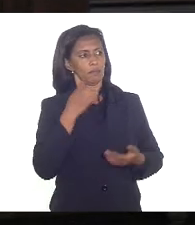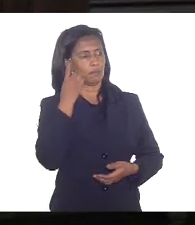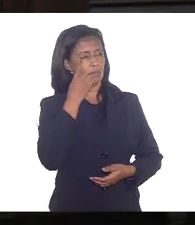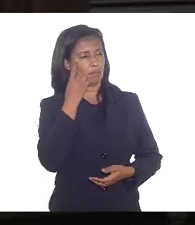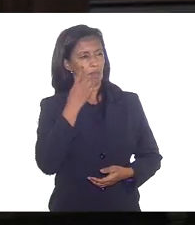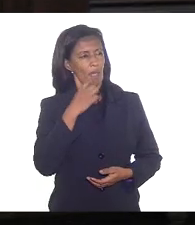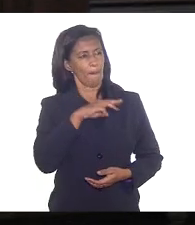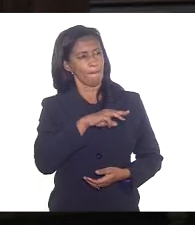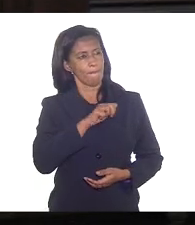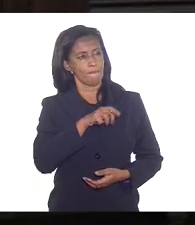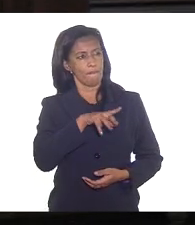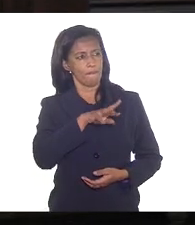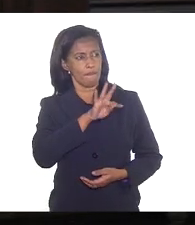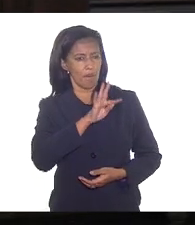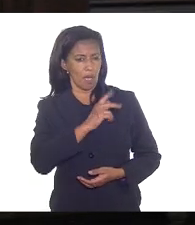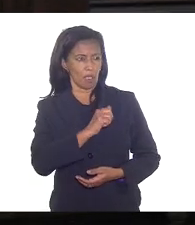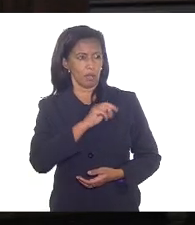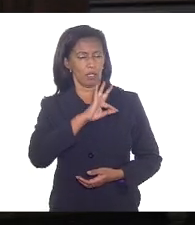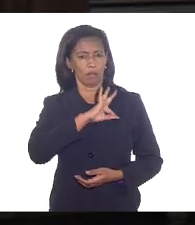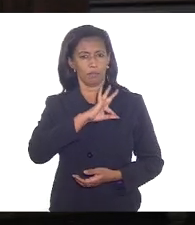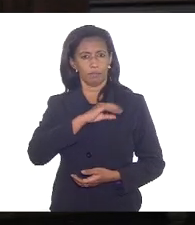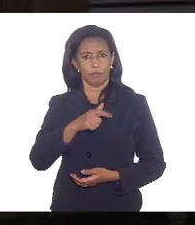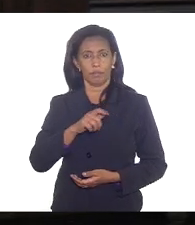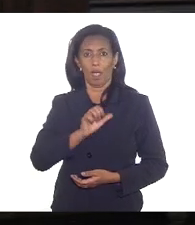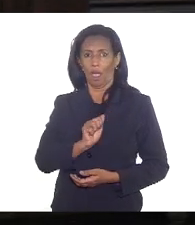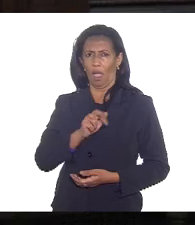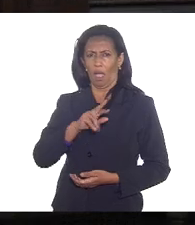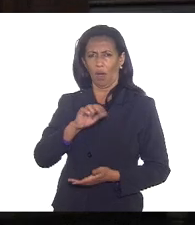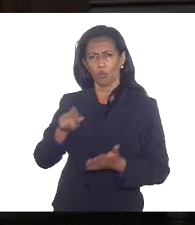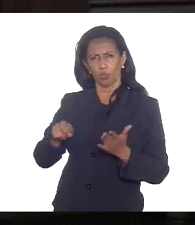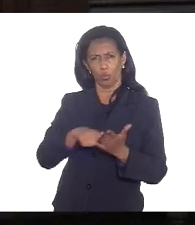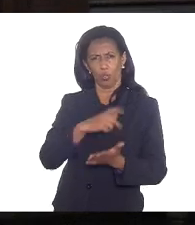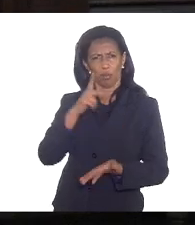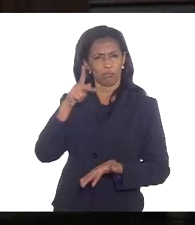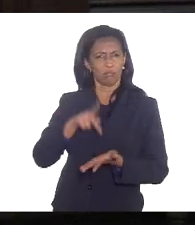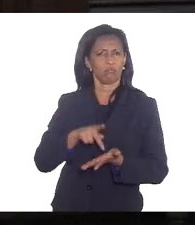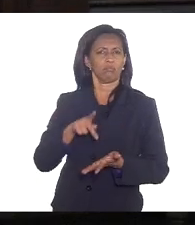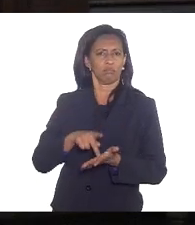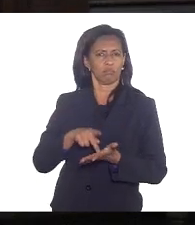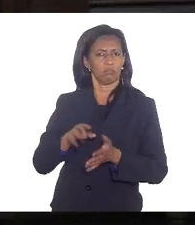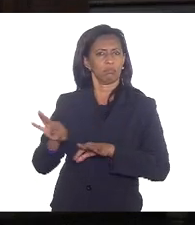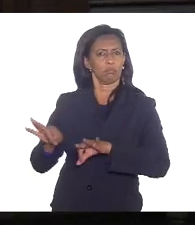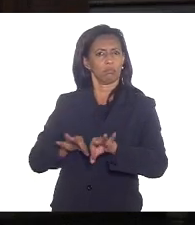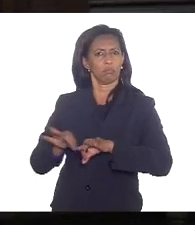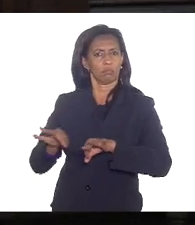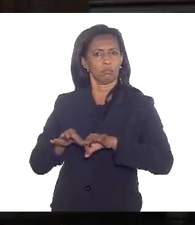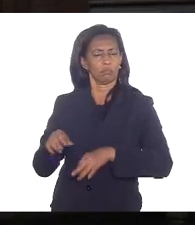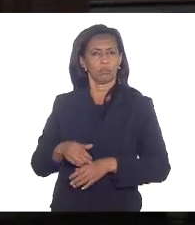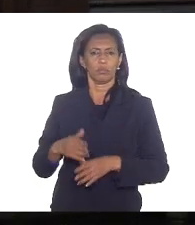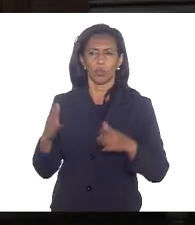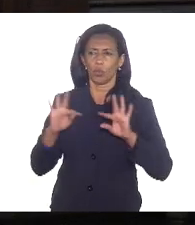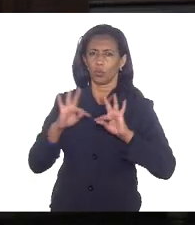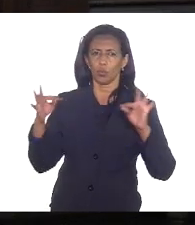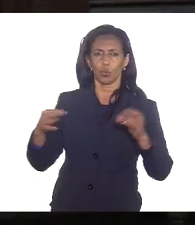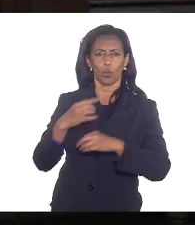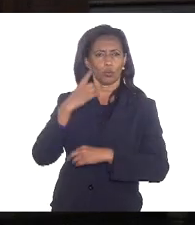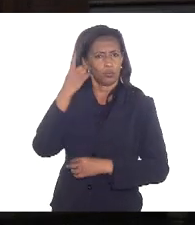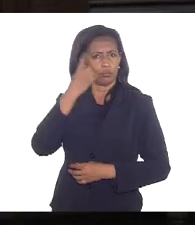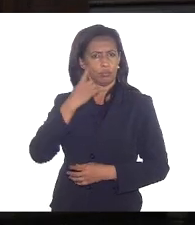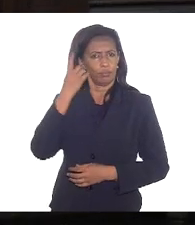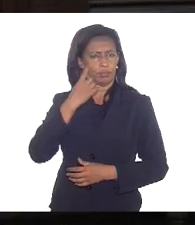Martha Rocha autora do projeto original senhoras e senhores